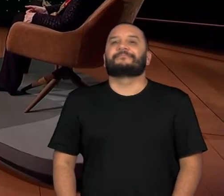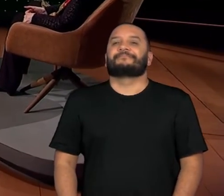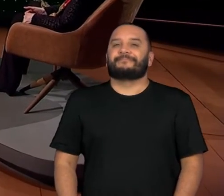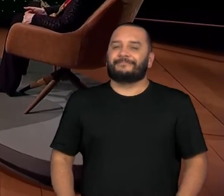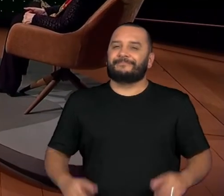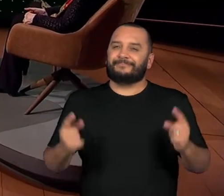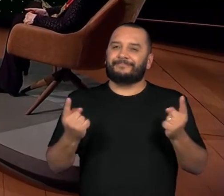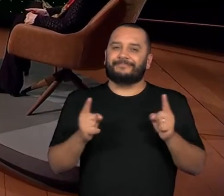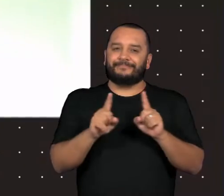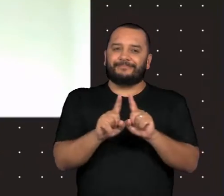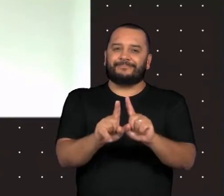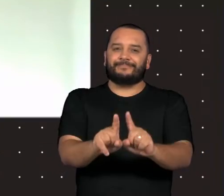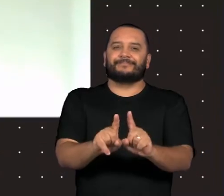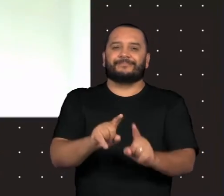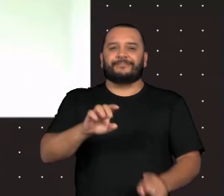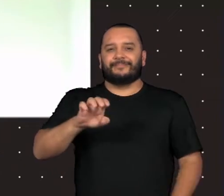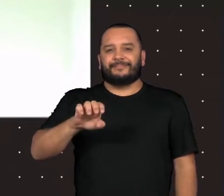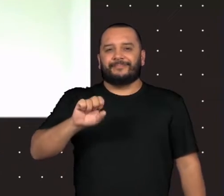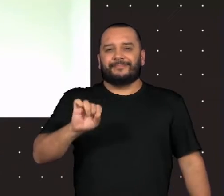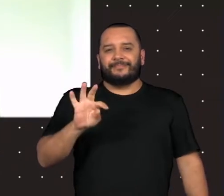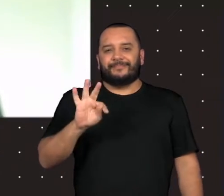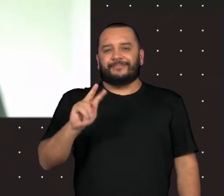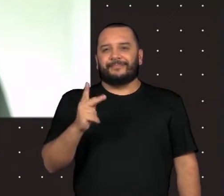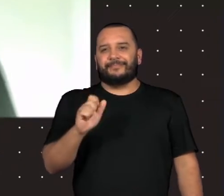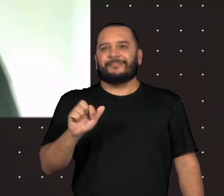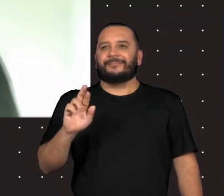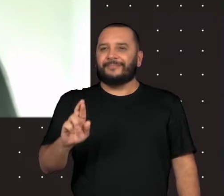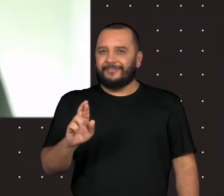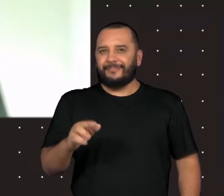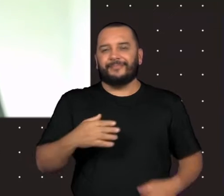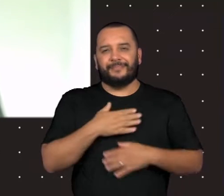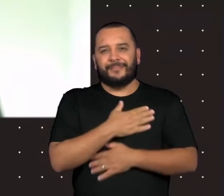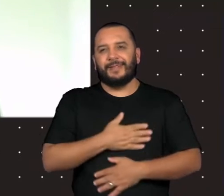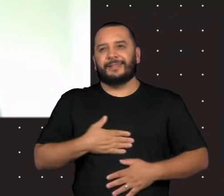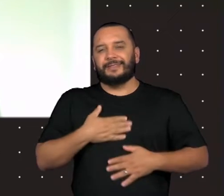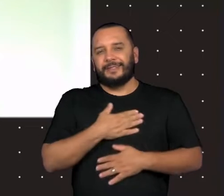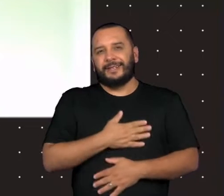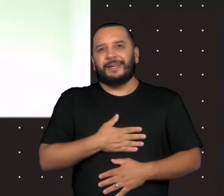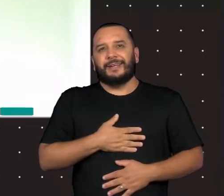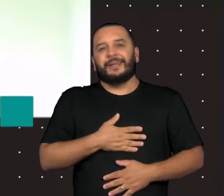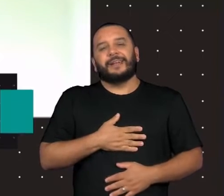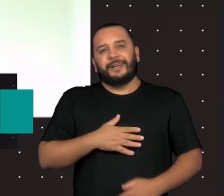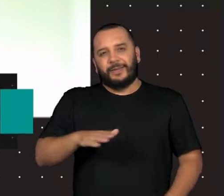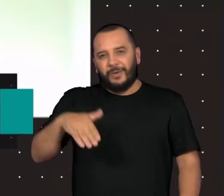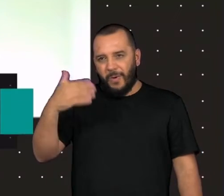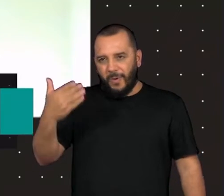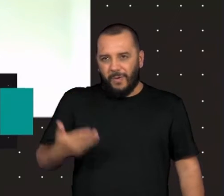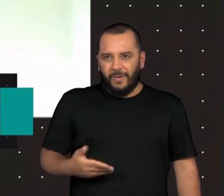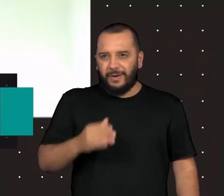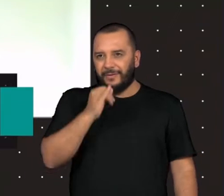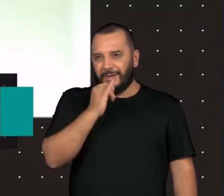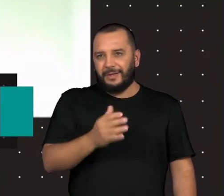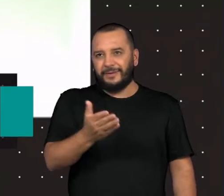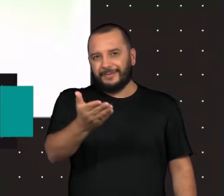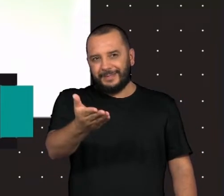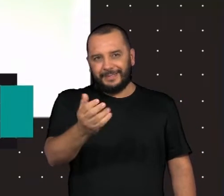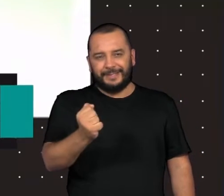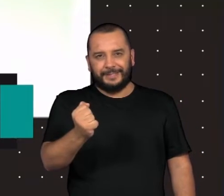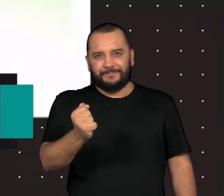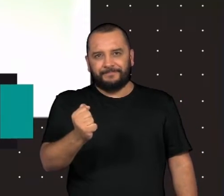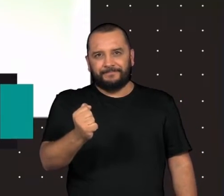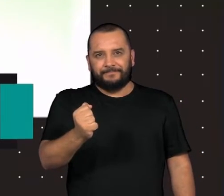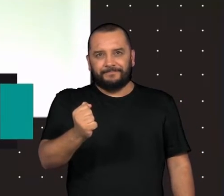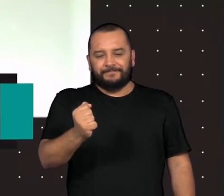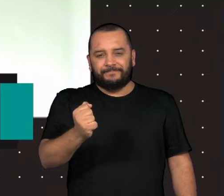Persona Esther Góes. Que prazer, que honra estar podendo me dirigir a você. Uma das